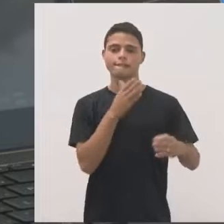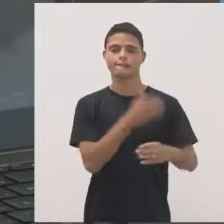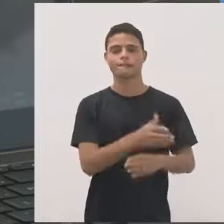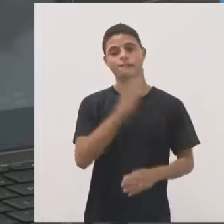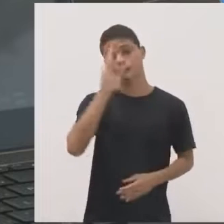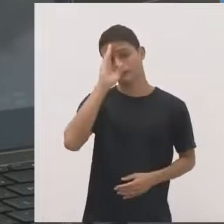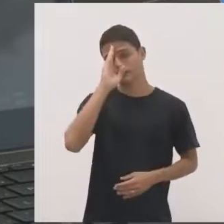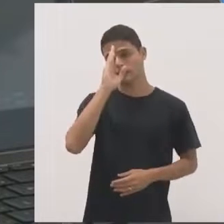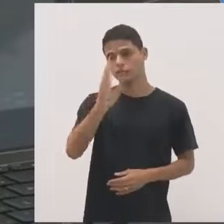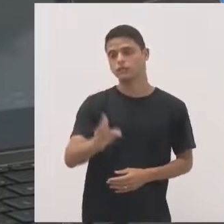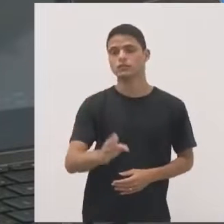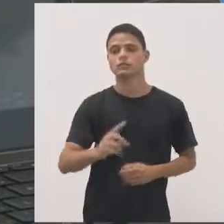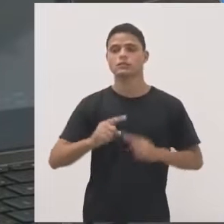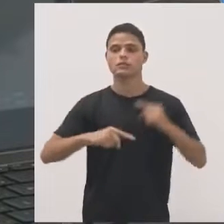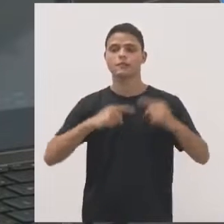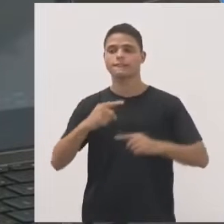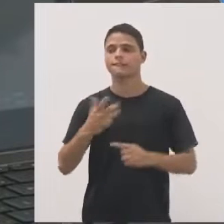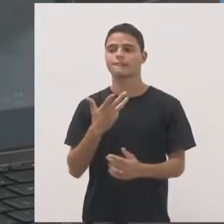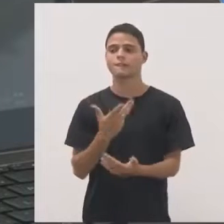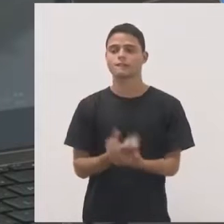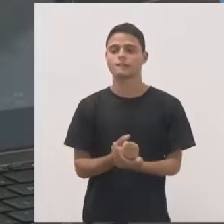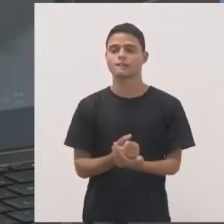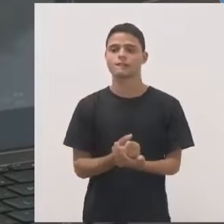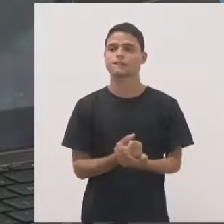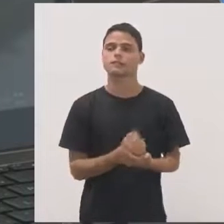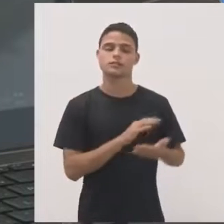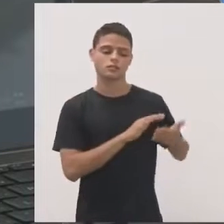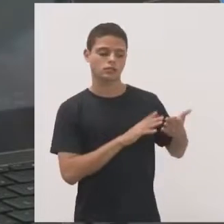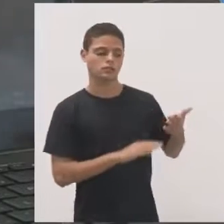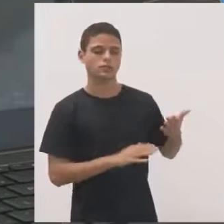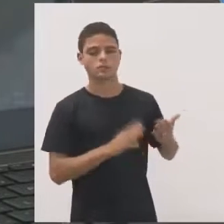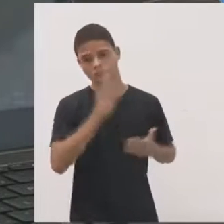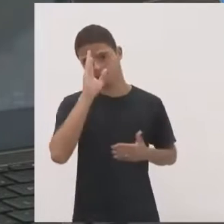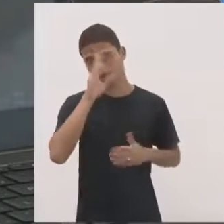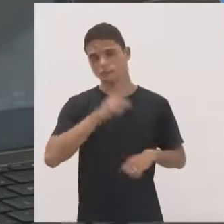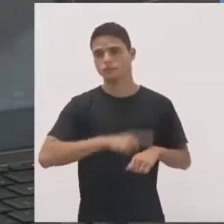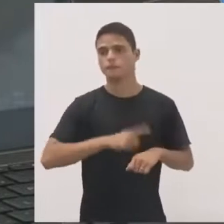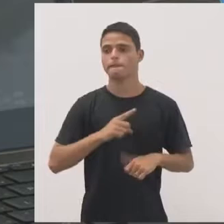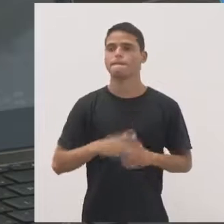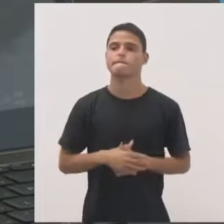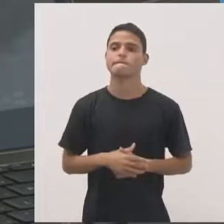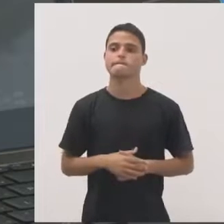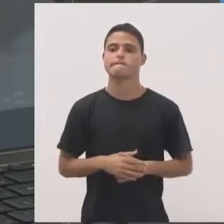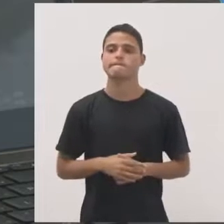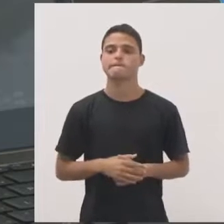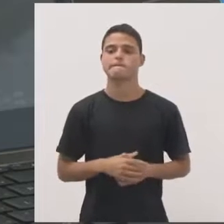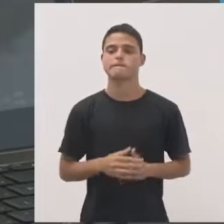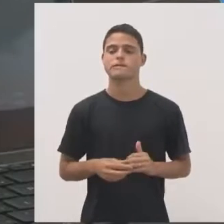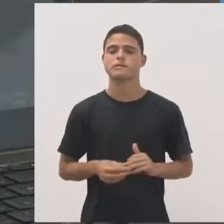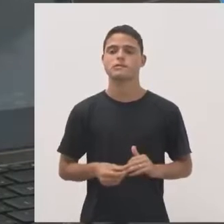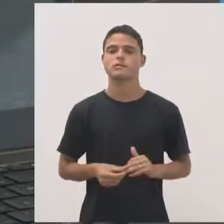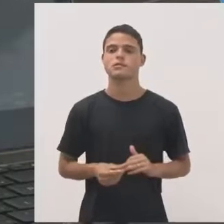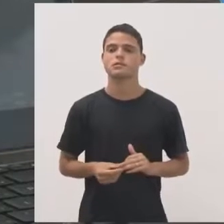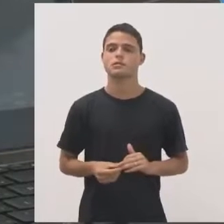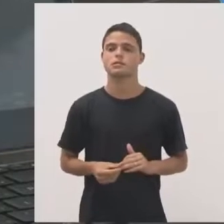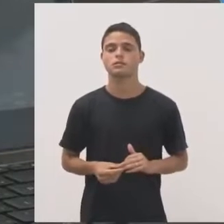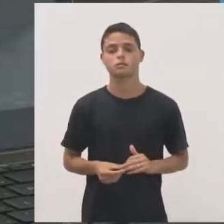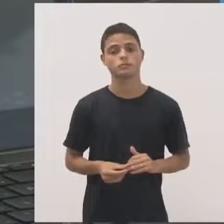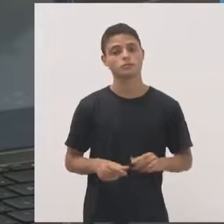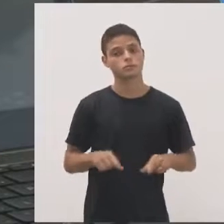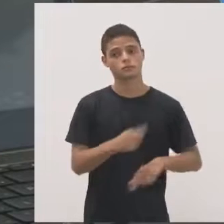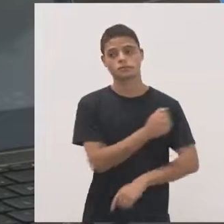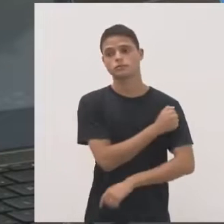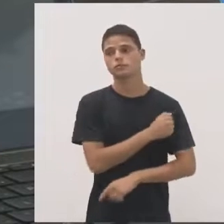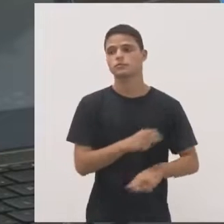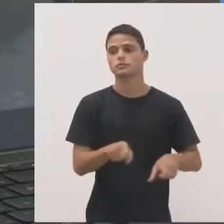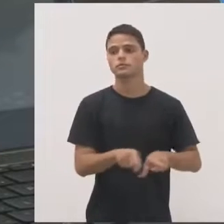aqui e quando eu instalar o Office, ele já vai fazer o reconhecimento já automático dessa conta, tá? E de estudante também,